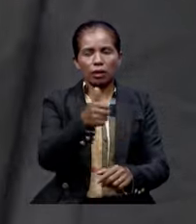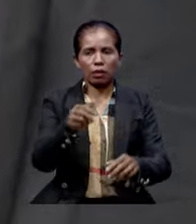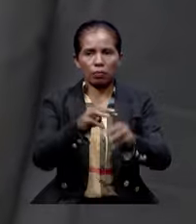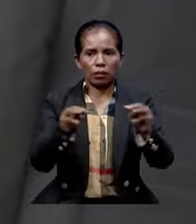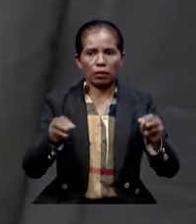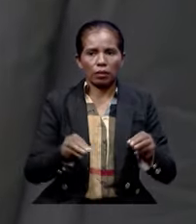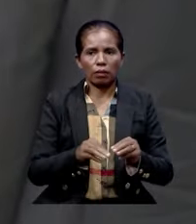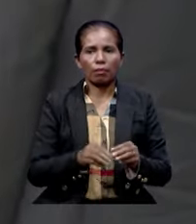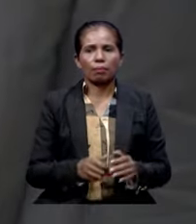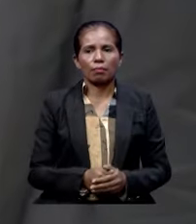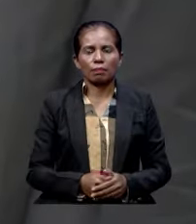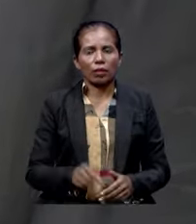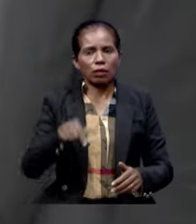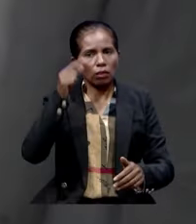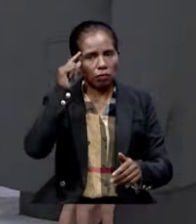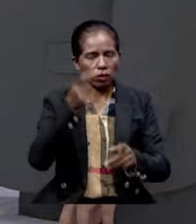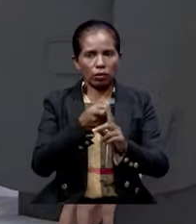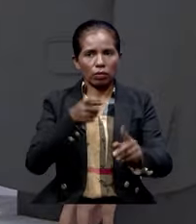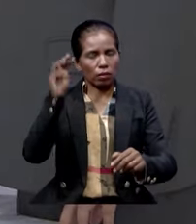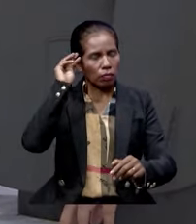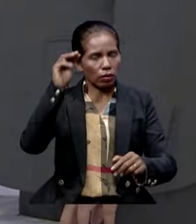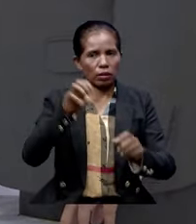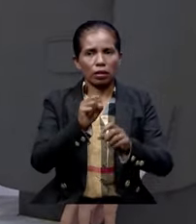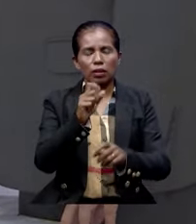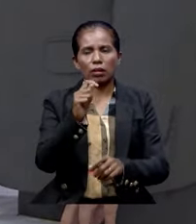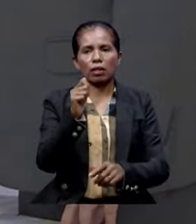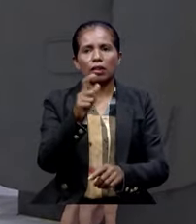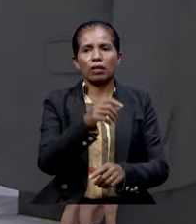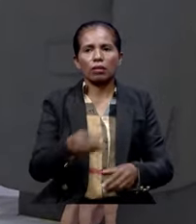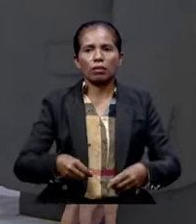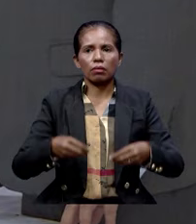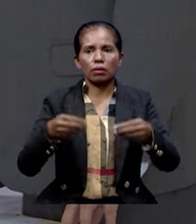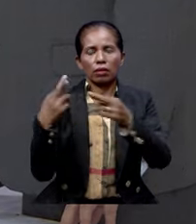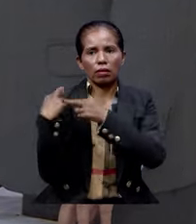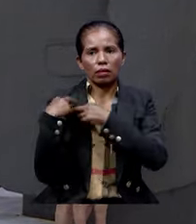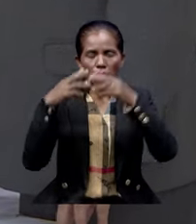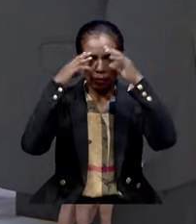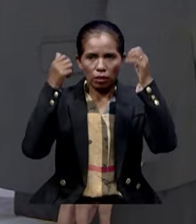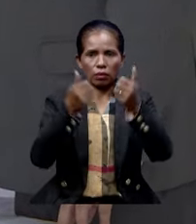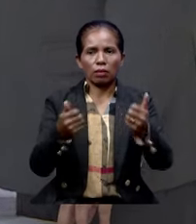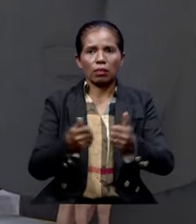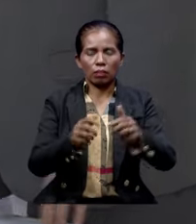município. Tuirazenda, governo de Rússia, ministério da administração estatal, se for tampo para presidente,